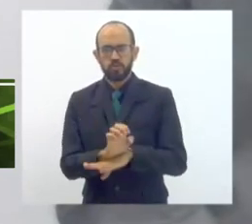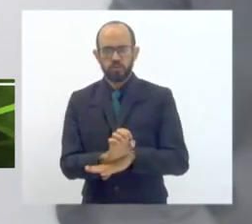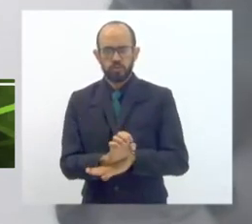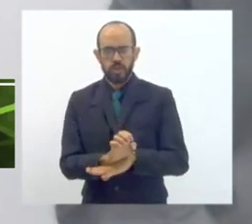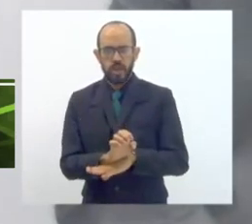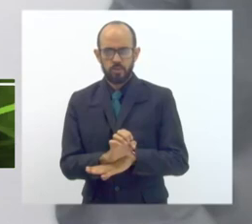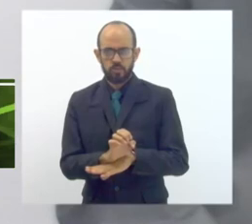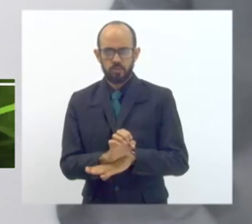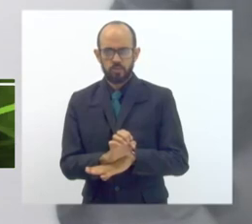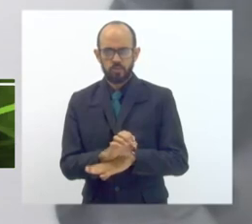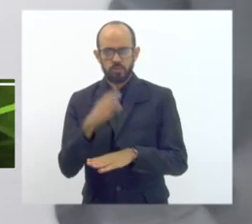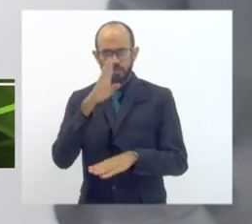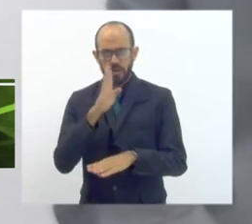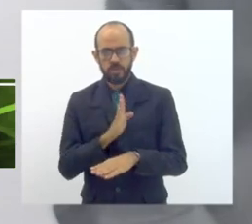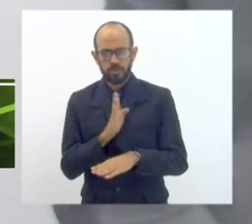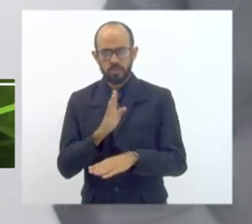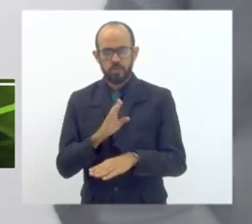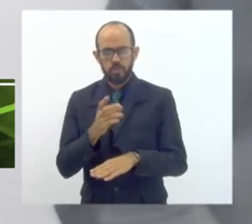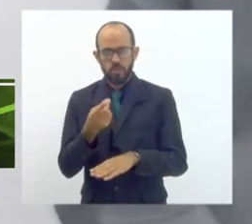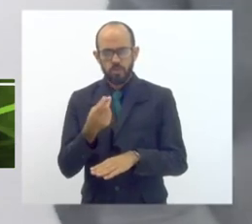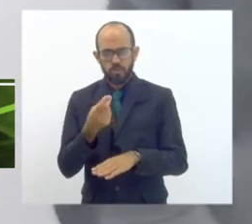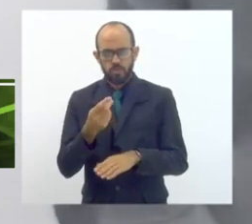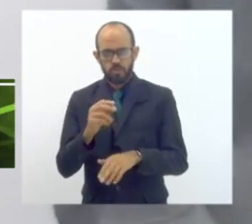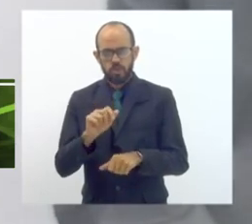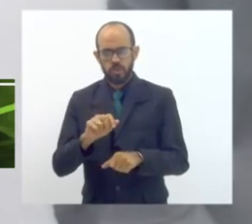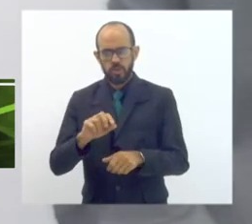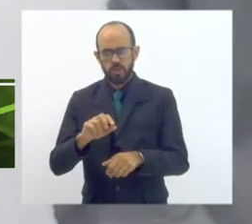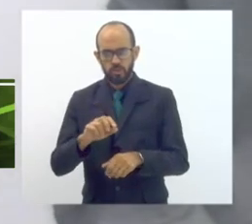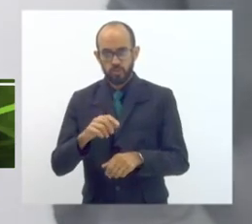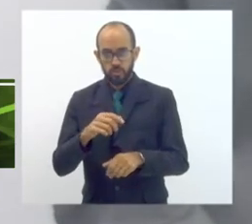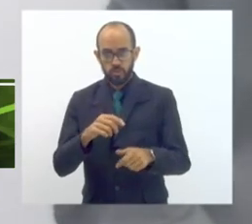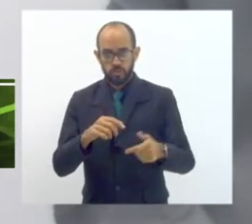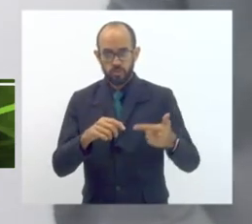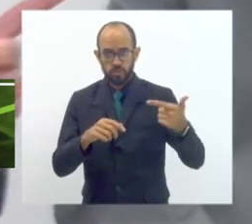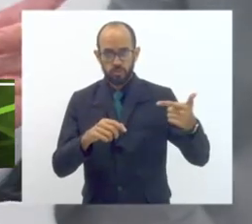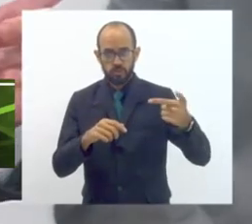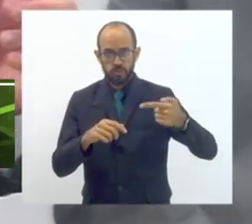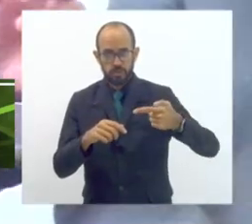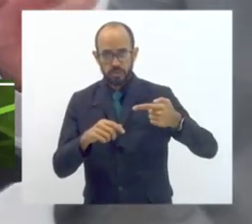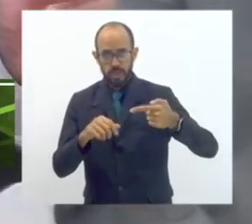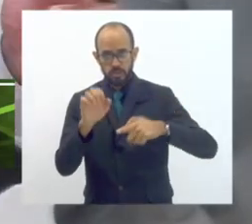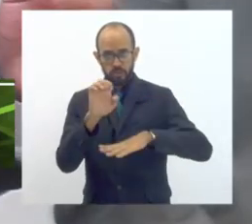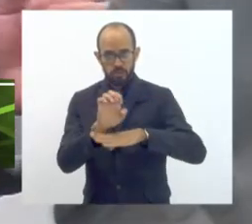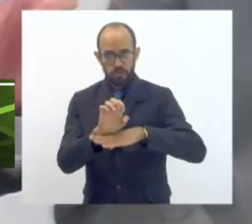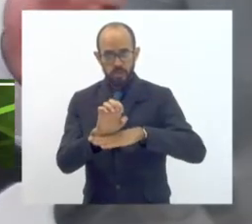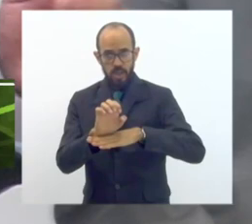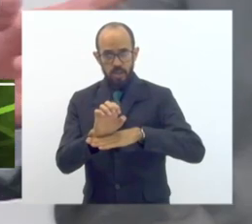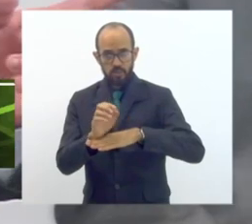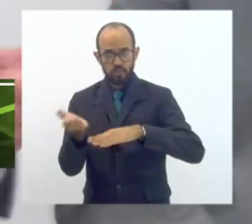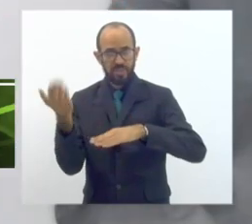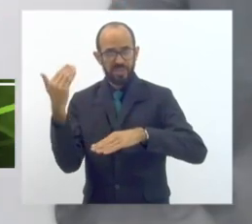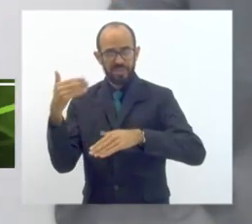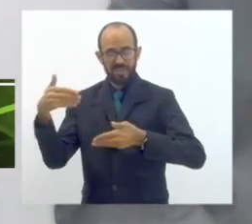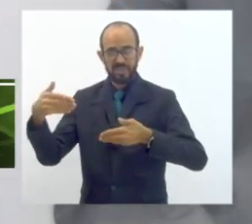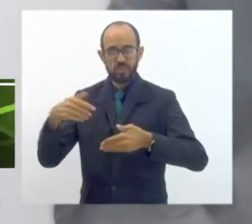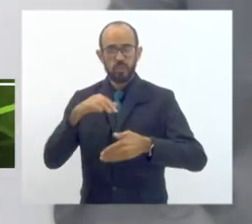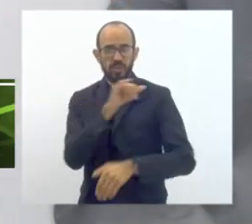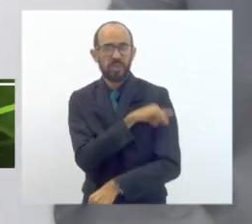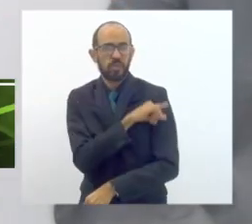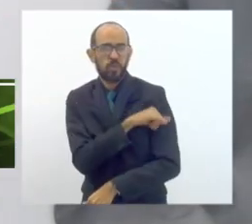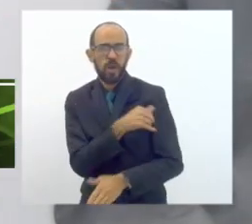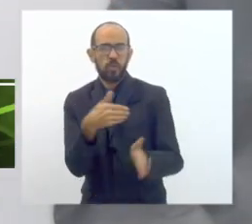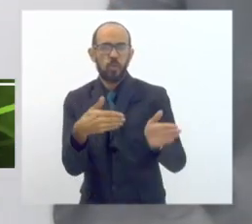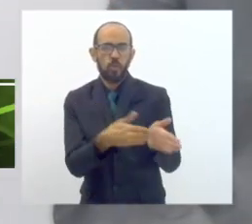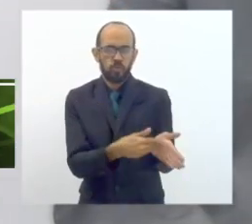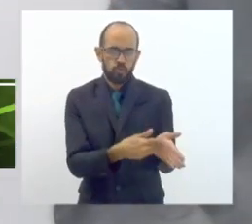recursos repassados para os municípios dos 27 estados da federação. A gente era um dos últimos até alguns anos atrás.